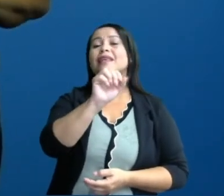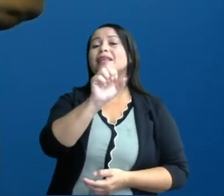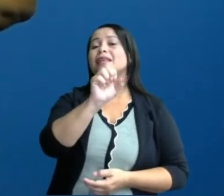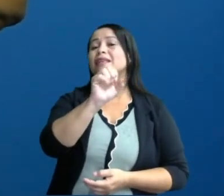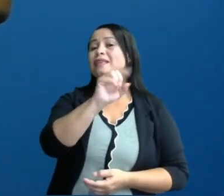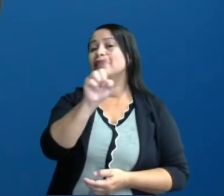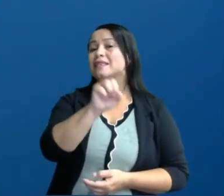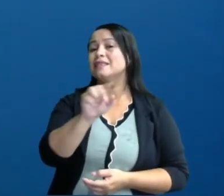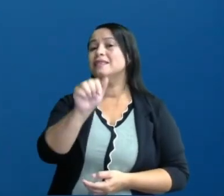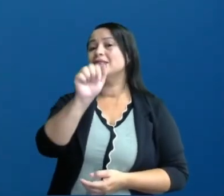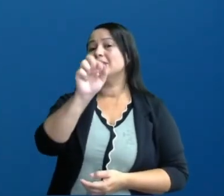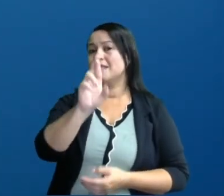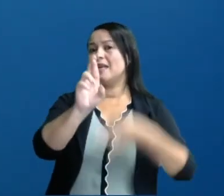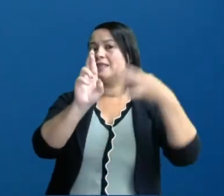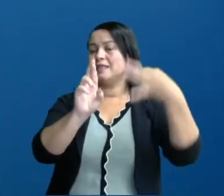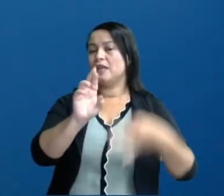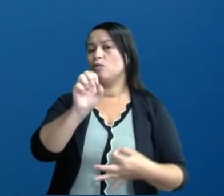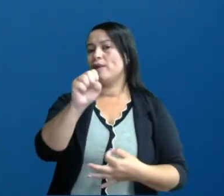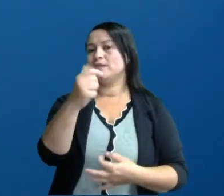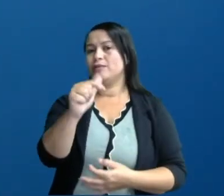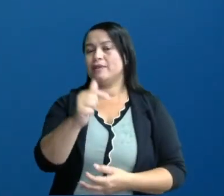S, tá?